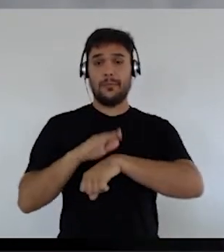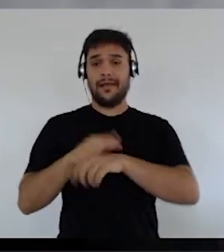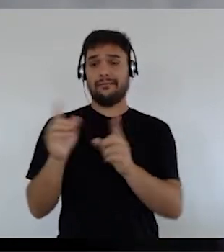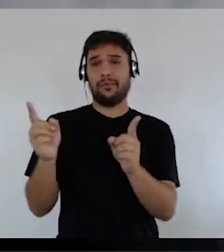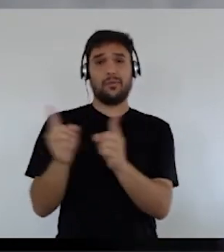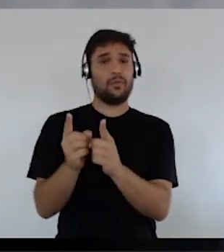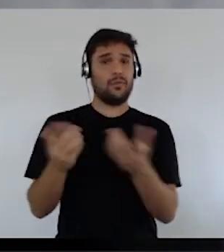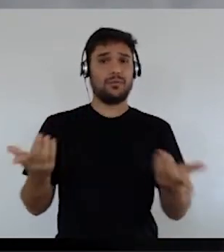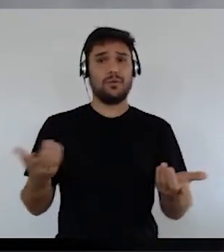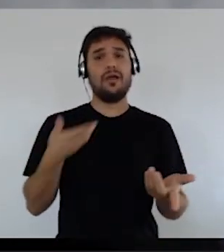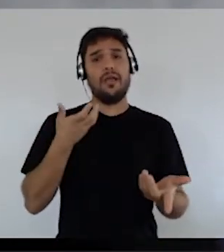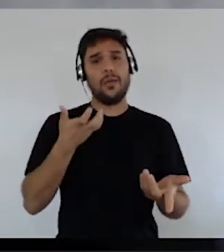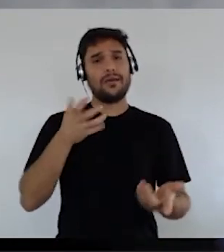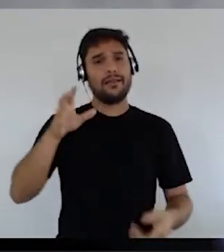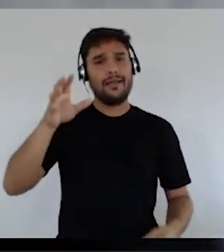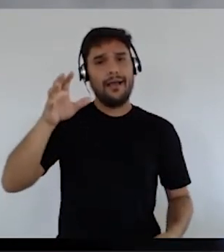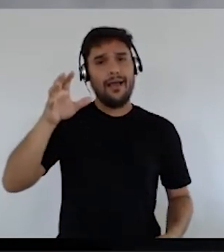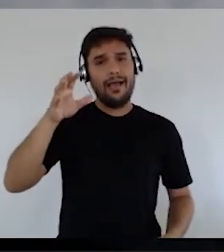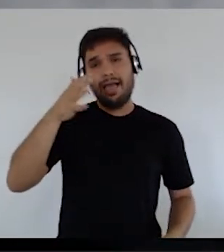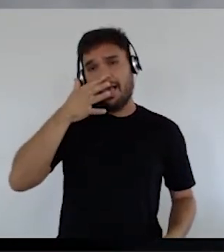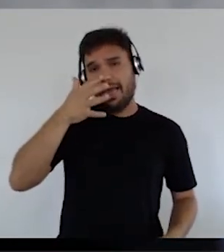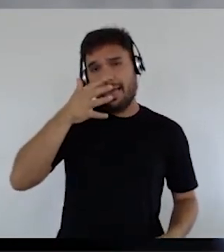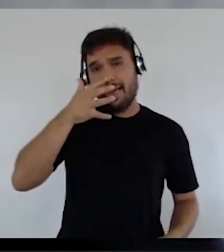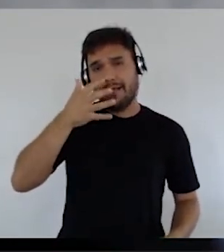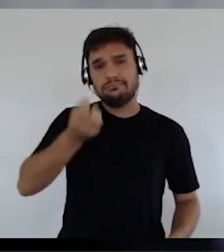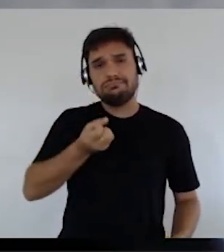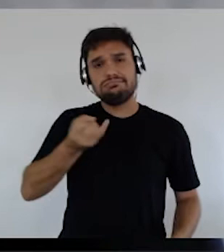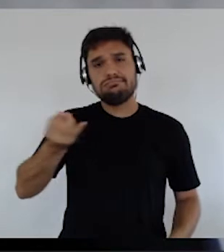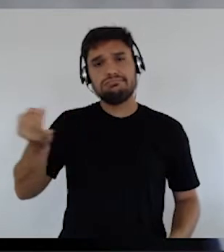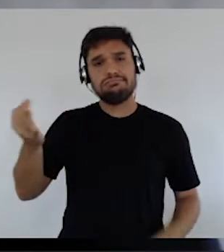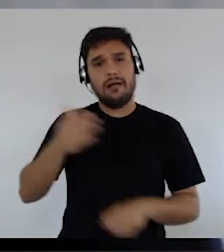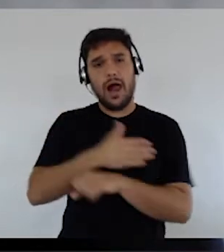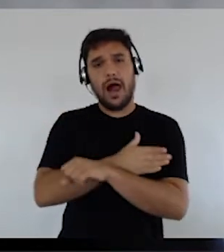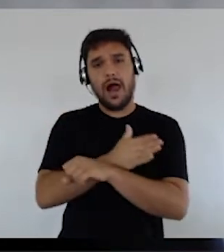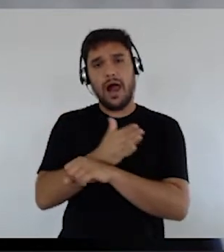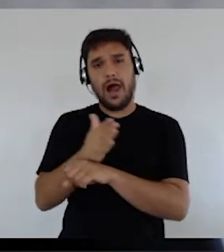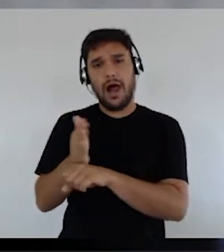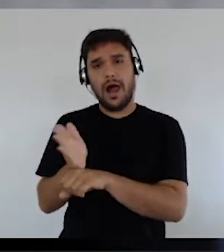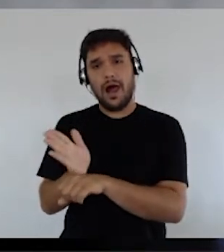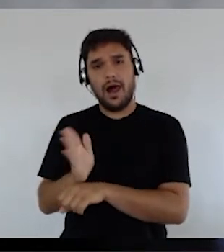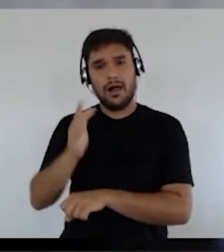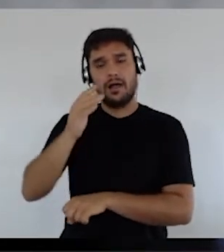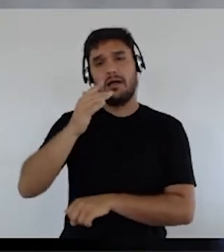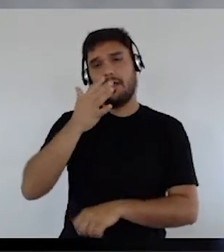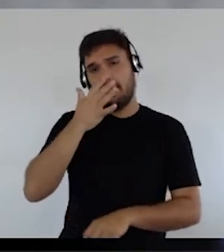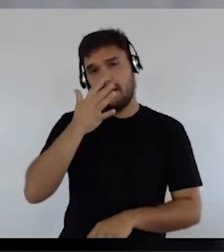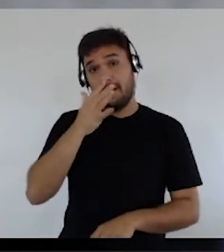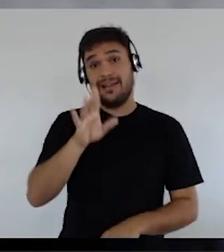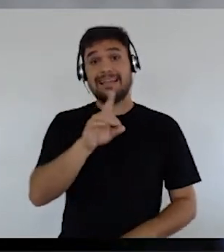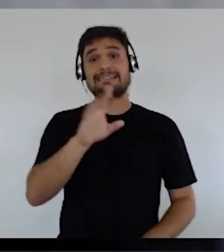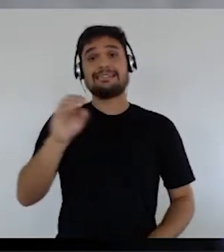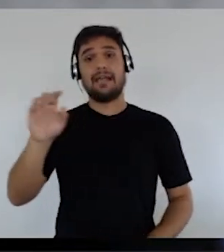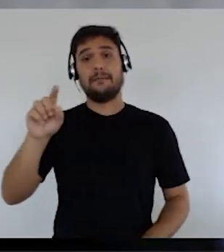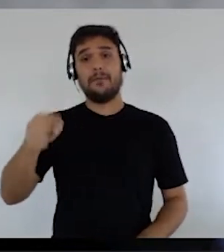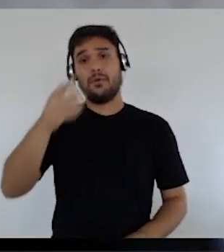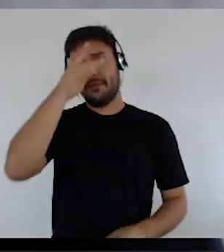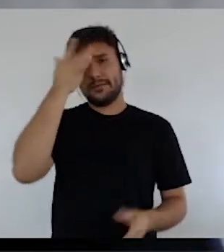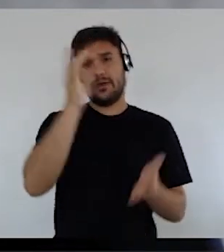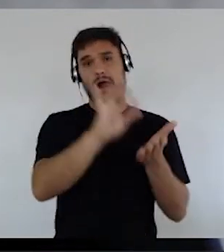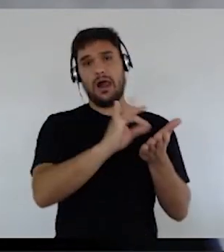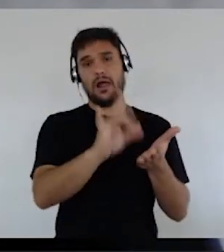curto. Adoraria ouvi-los por horas. Todos nós que estamos aqui, são mais de 100 mil inscritos nesse